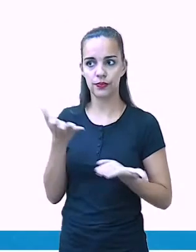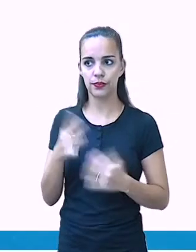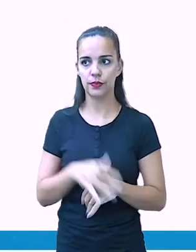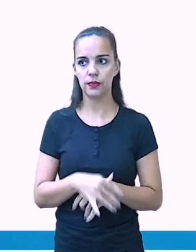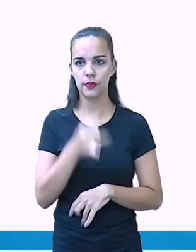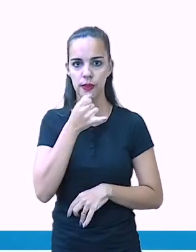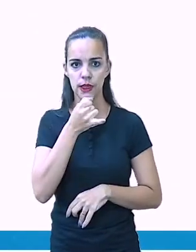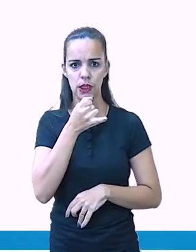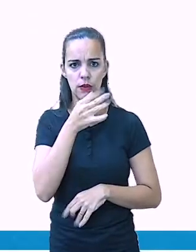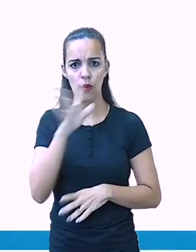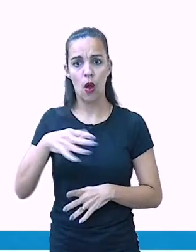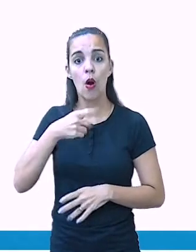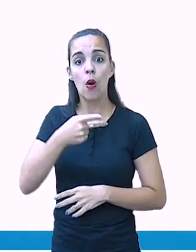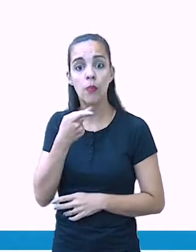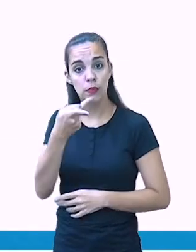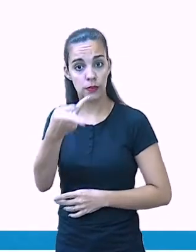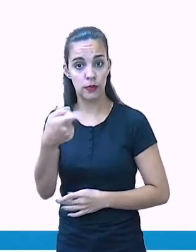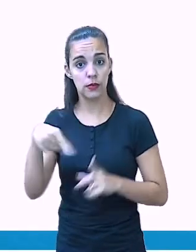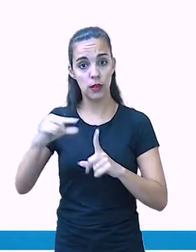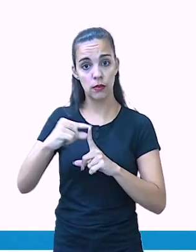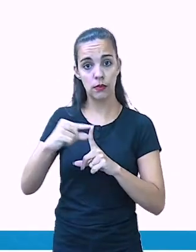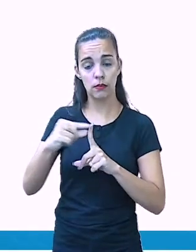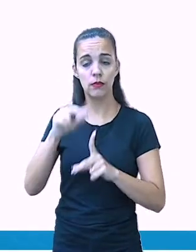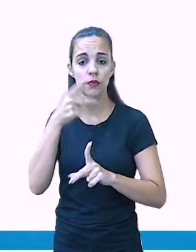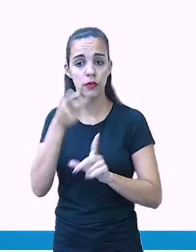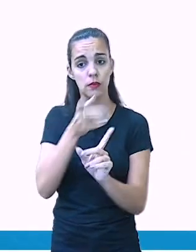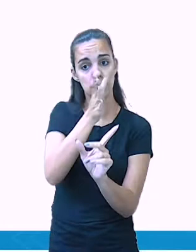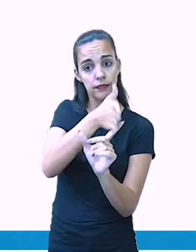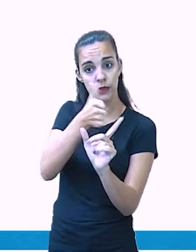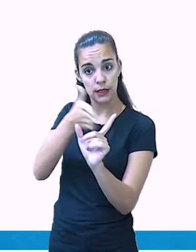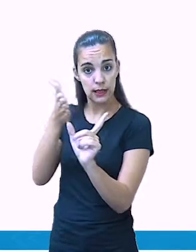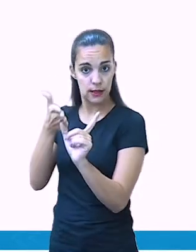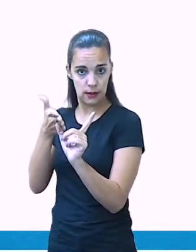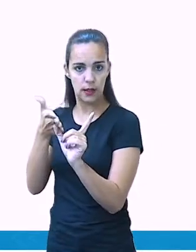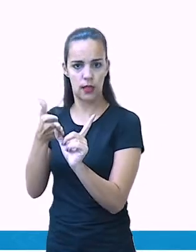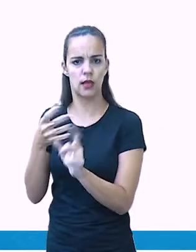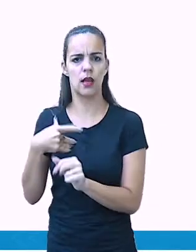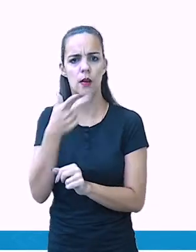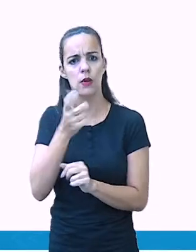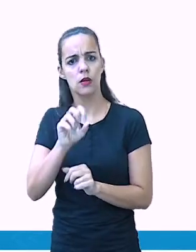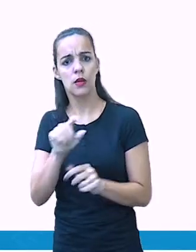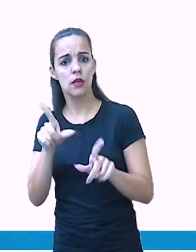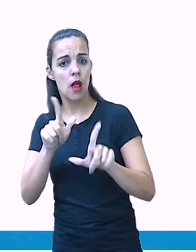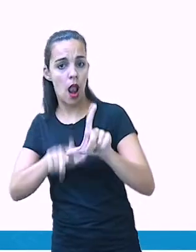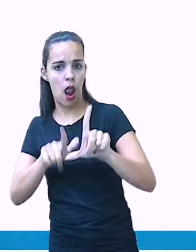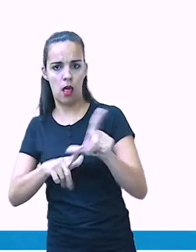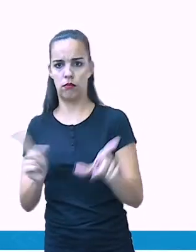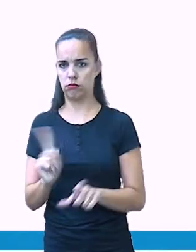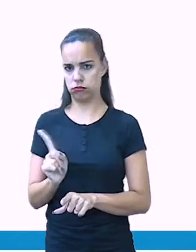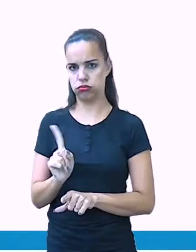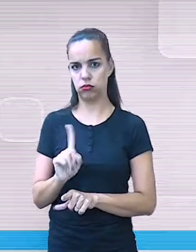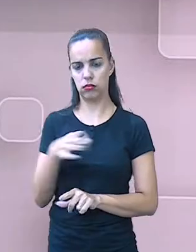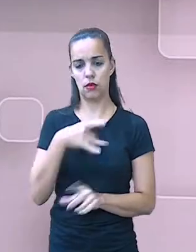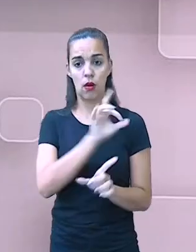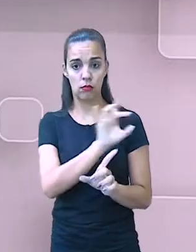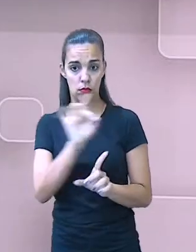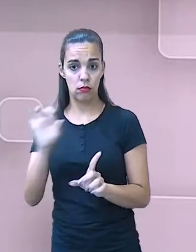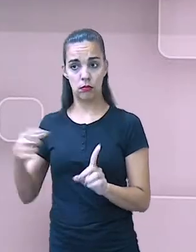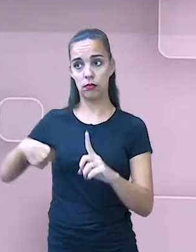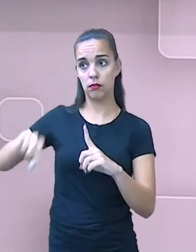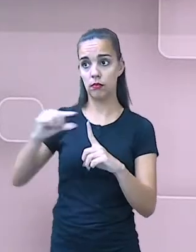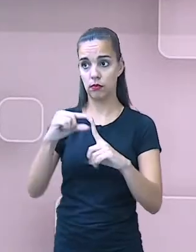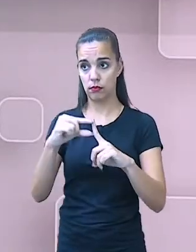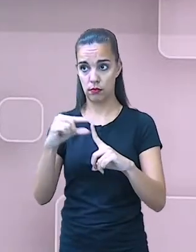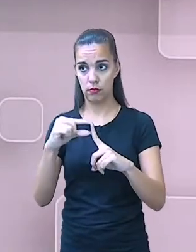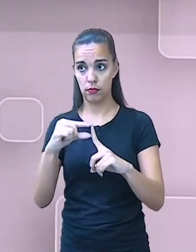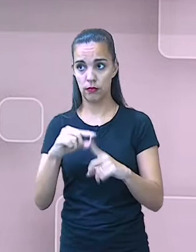Ao pronunciar uma palavra, falamos as sílabas e não as letras de cada palavra, né? Uma letra por